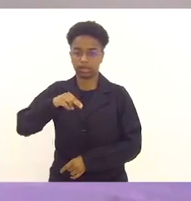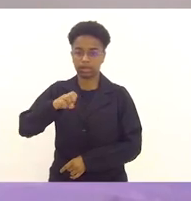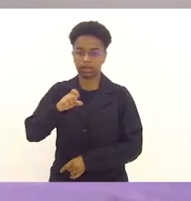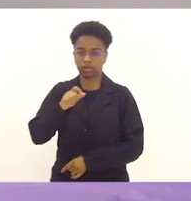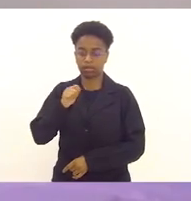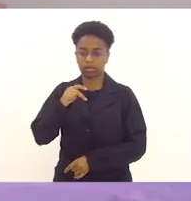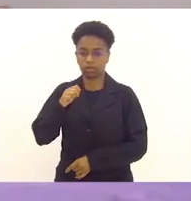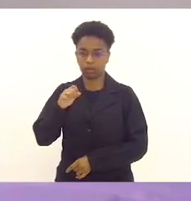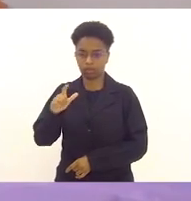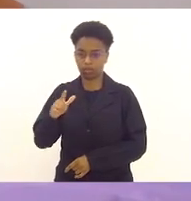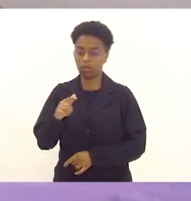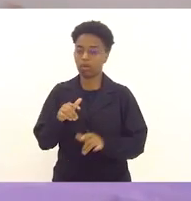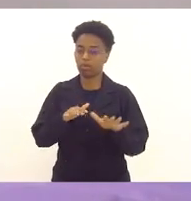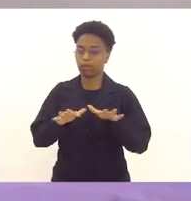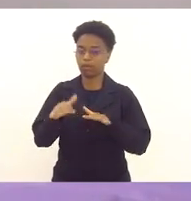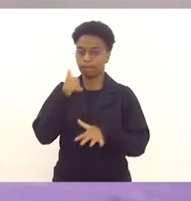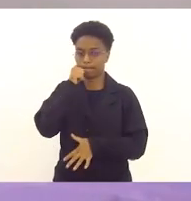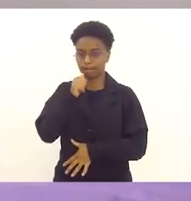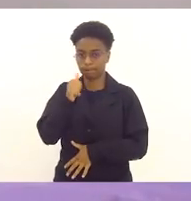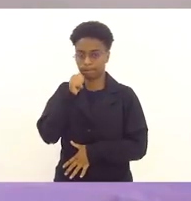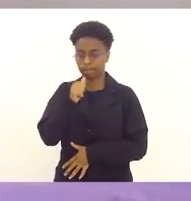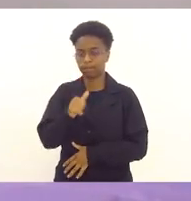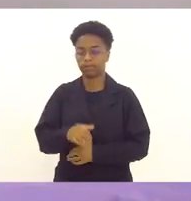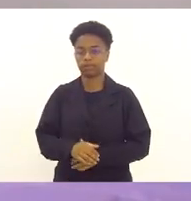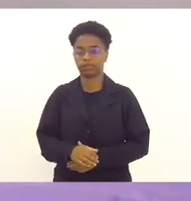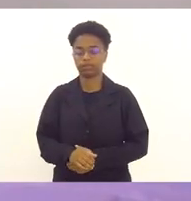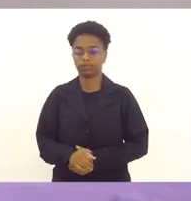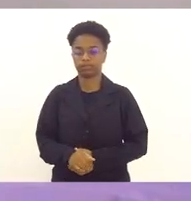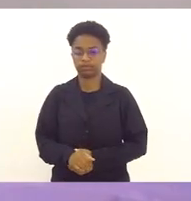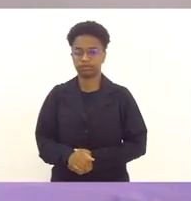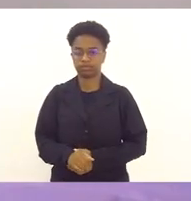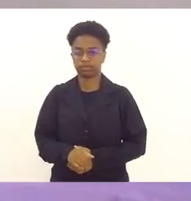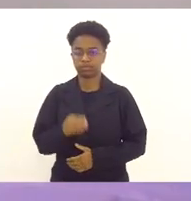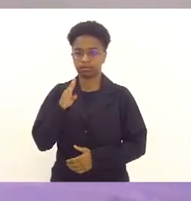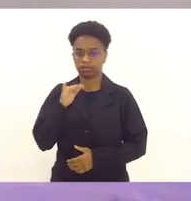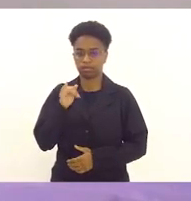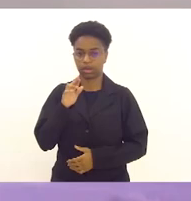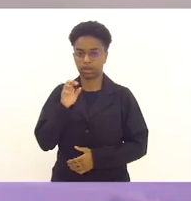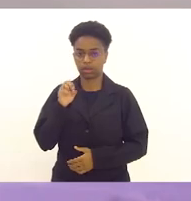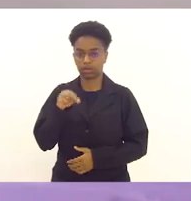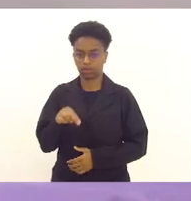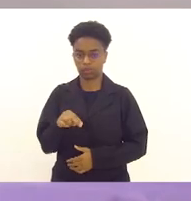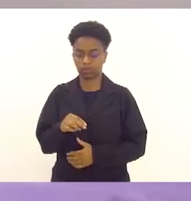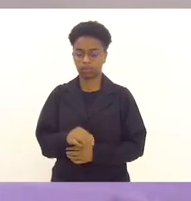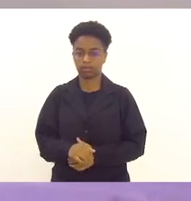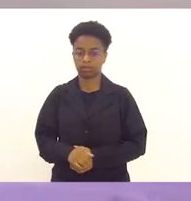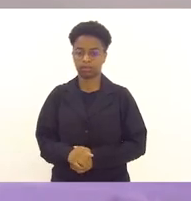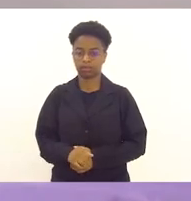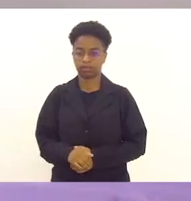do movimento de mulheres Olga Benário byen bairon